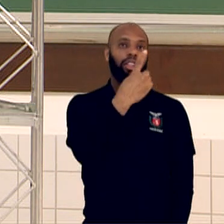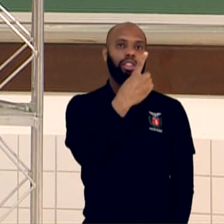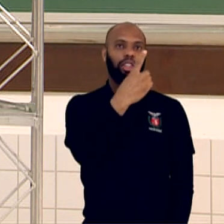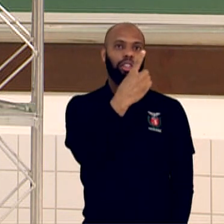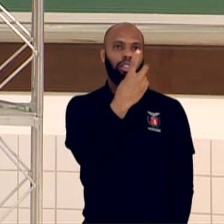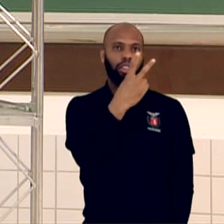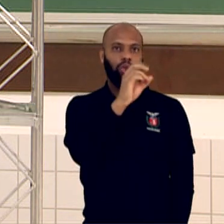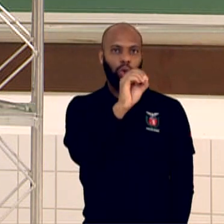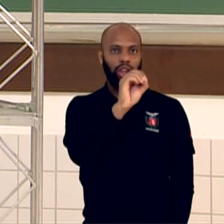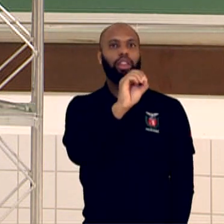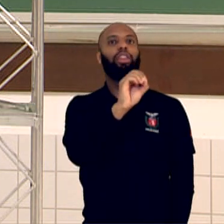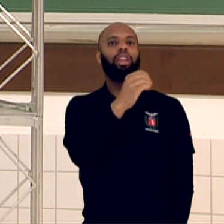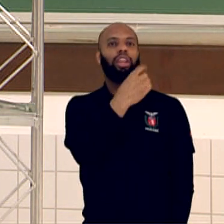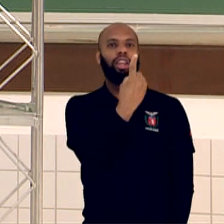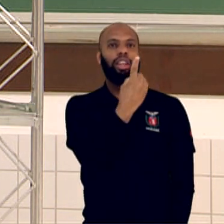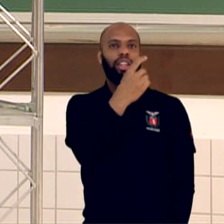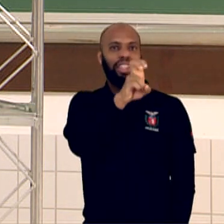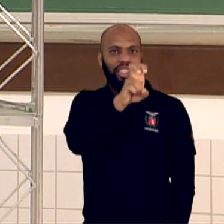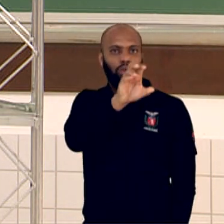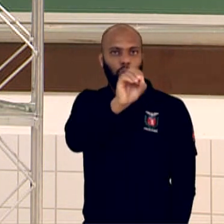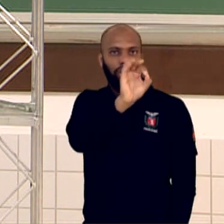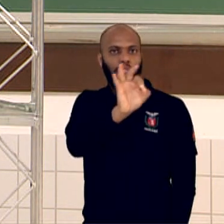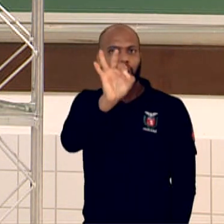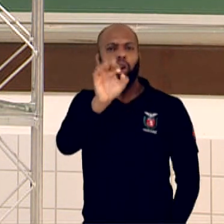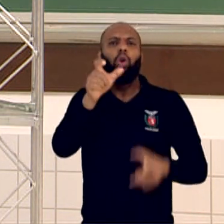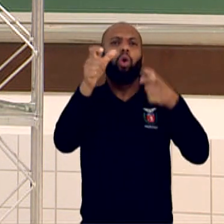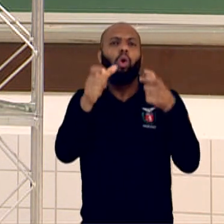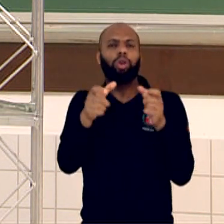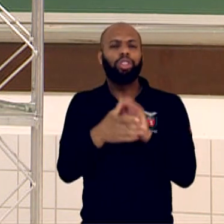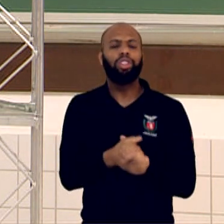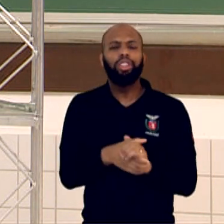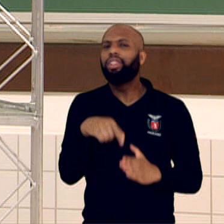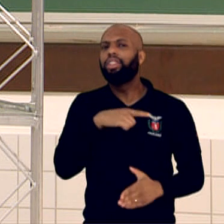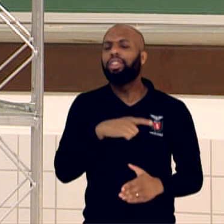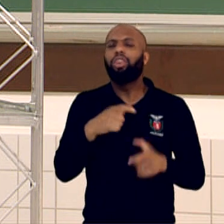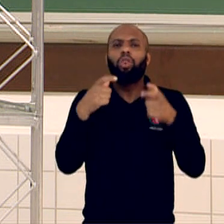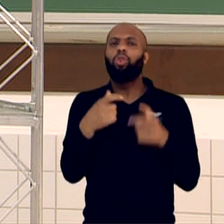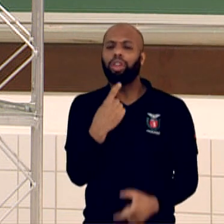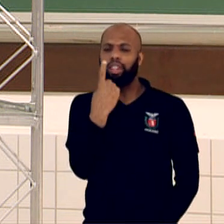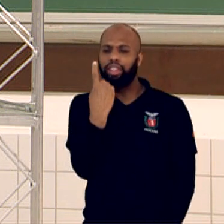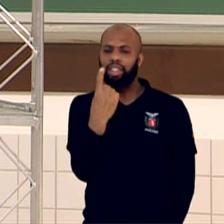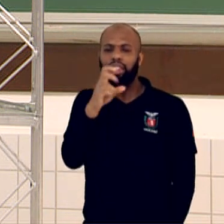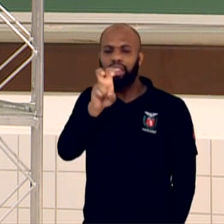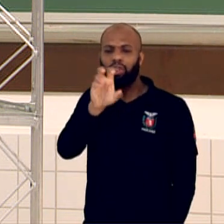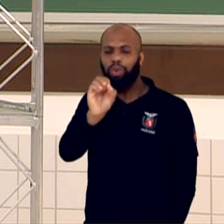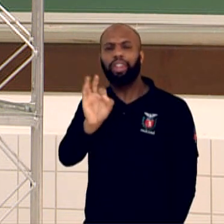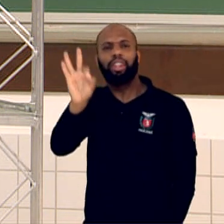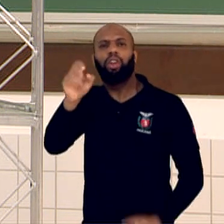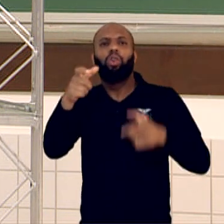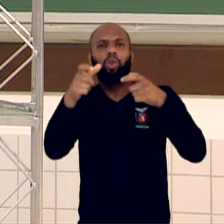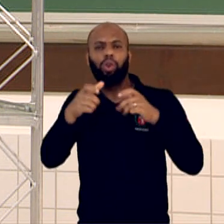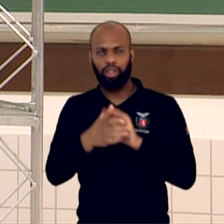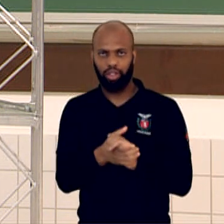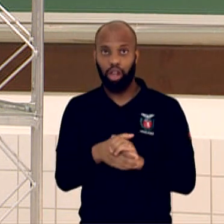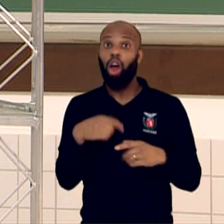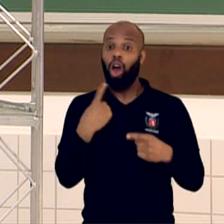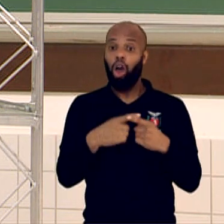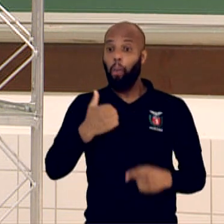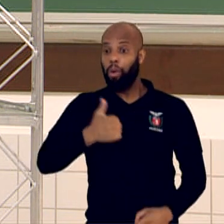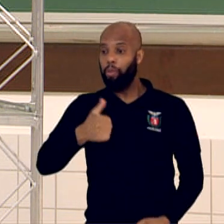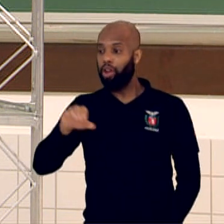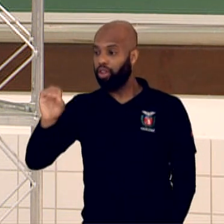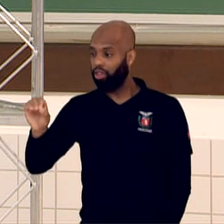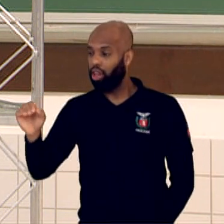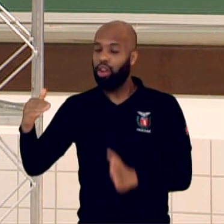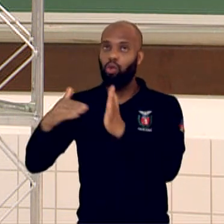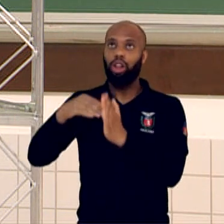primeiramente, onde está os 150 graus? Né? Lembrando lá da circunferência trigonométrica, o primeiro quadrante vai de 0 a 90,